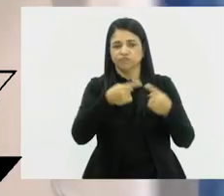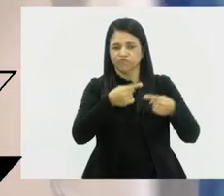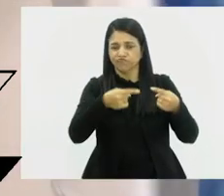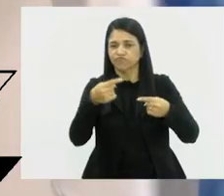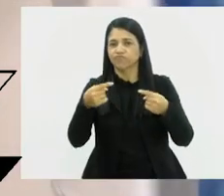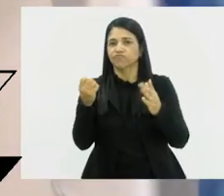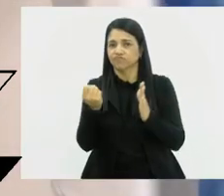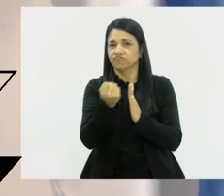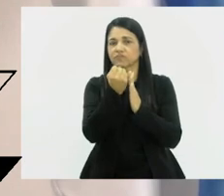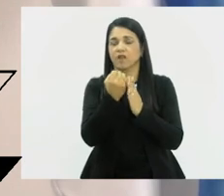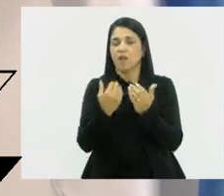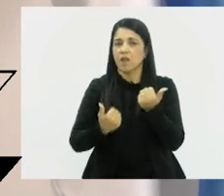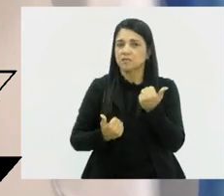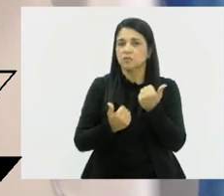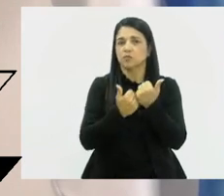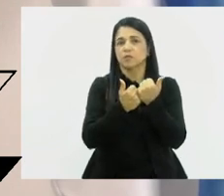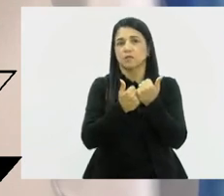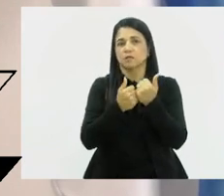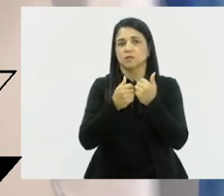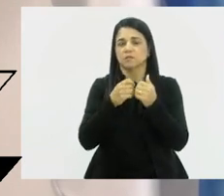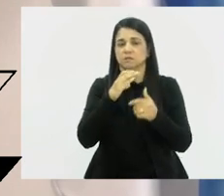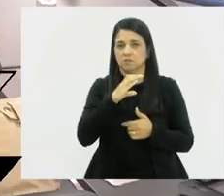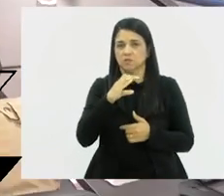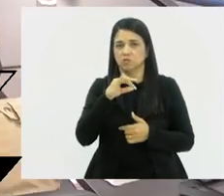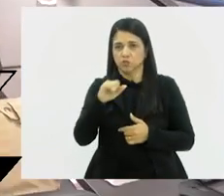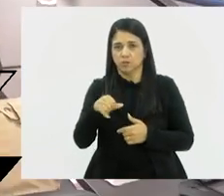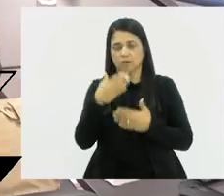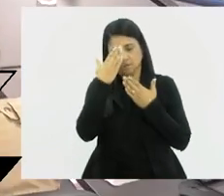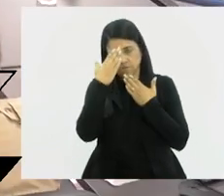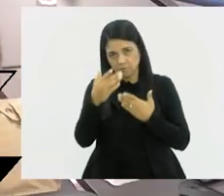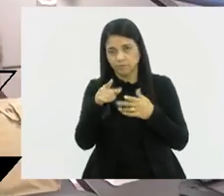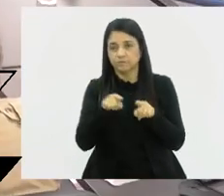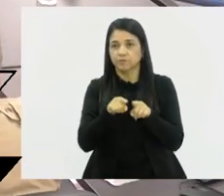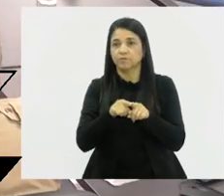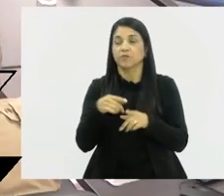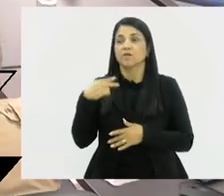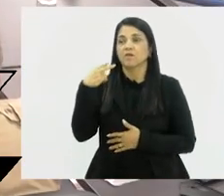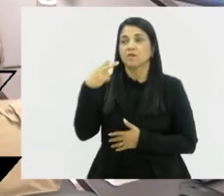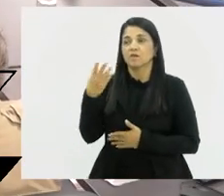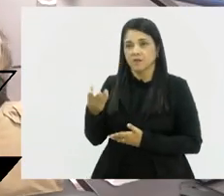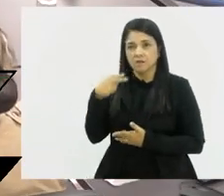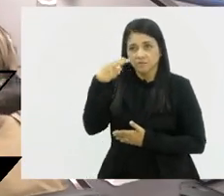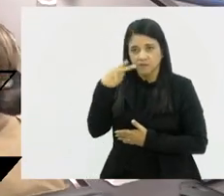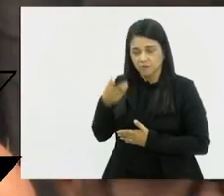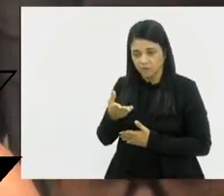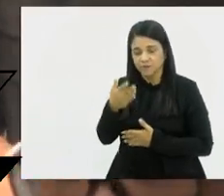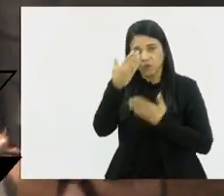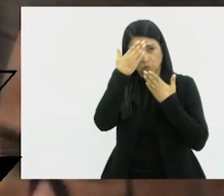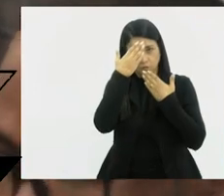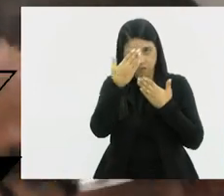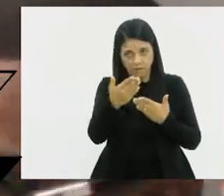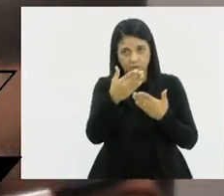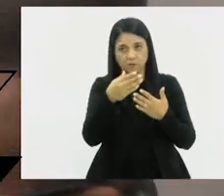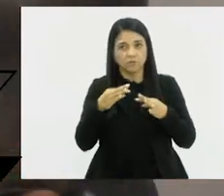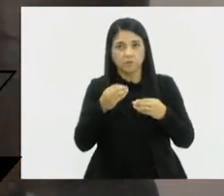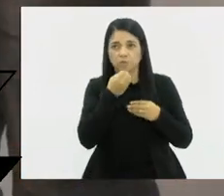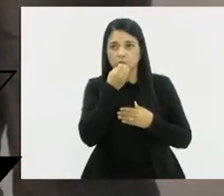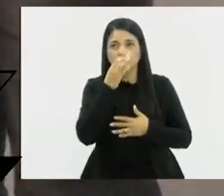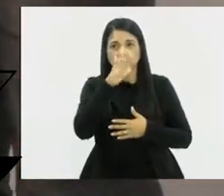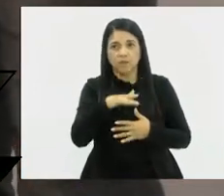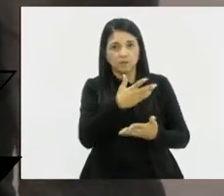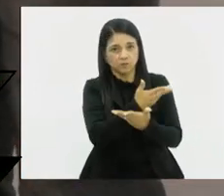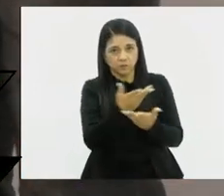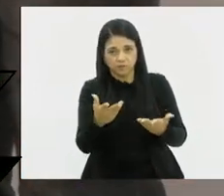assessoria da CCJ. Vereador. Obrigado. Queria dar uma boa noite a todos, boa tarde a todos, parabenizar